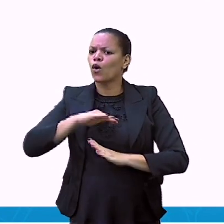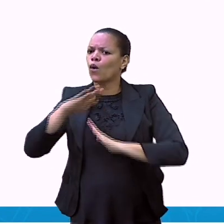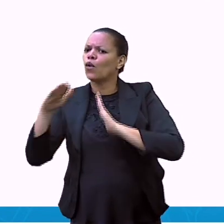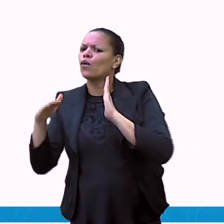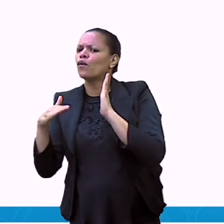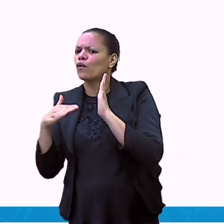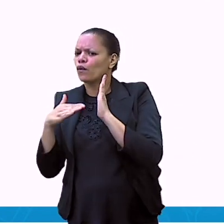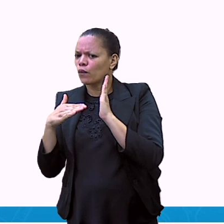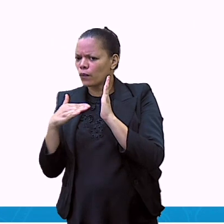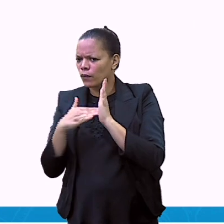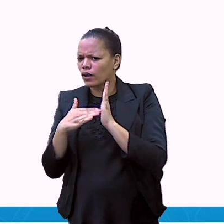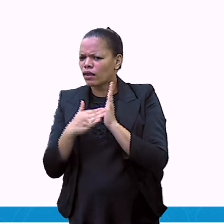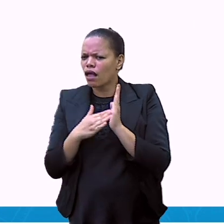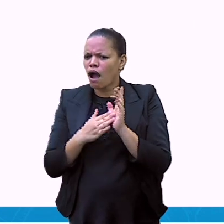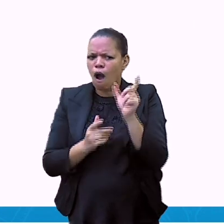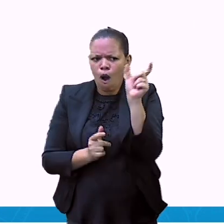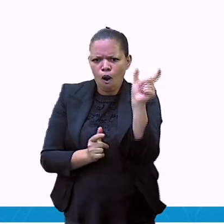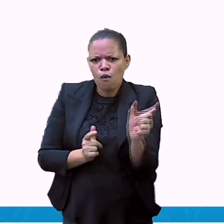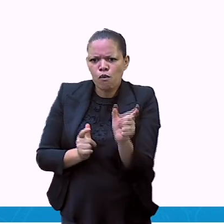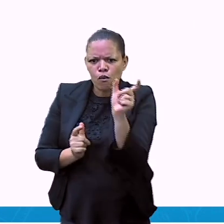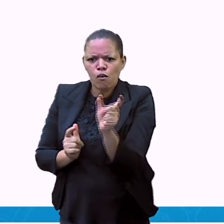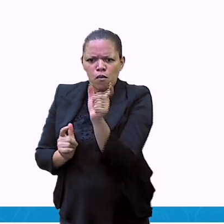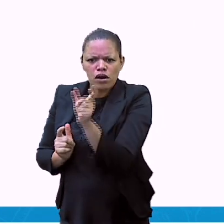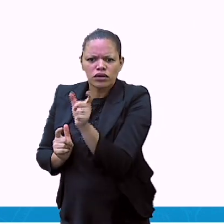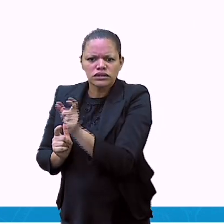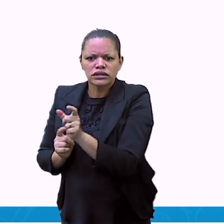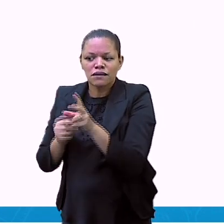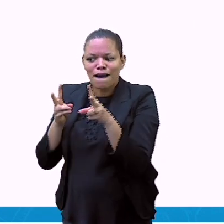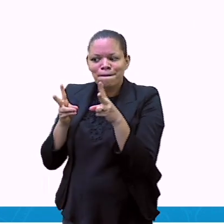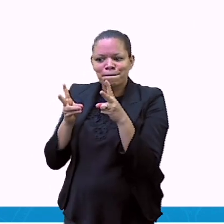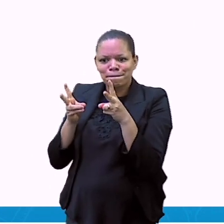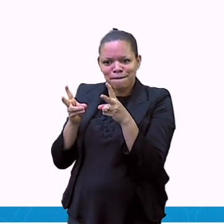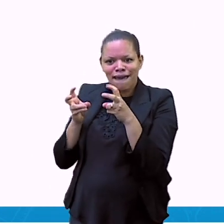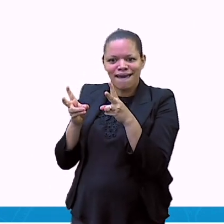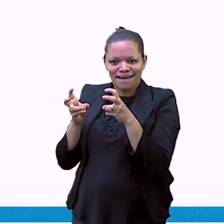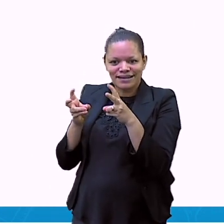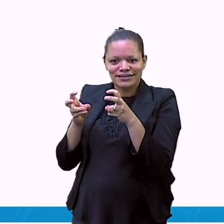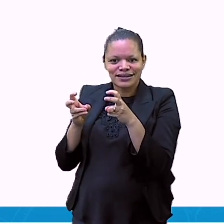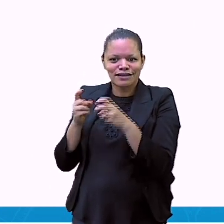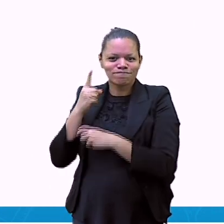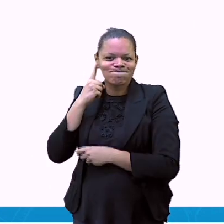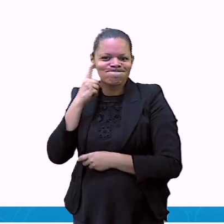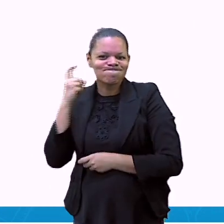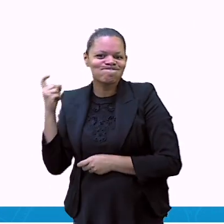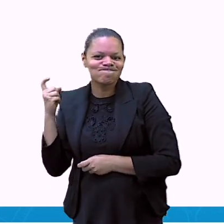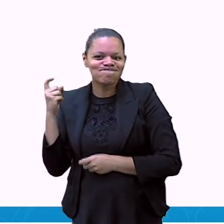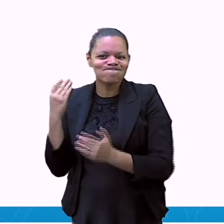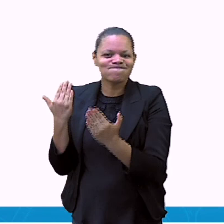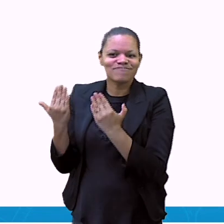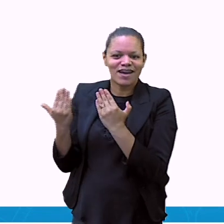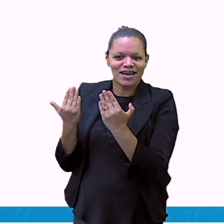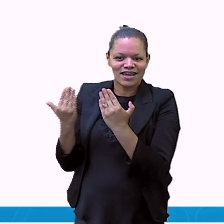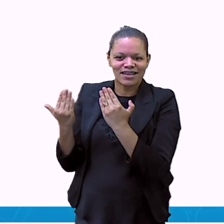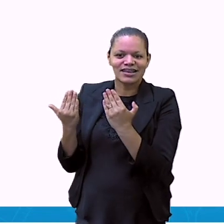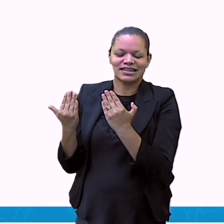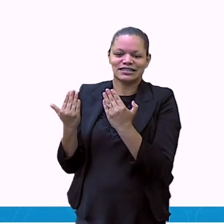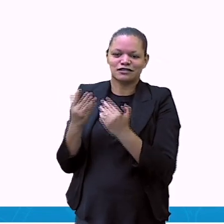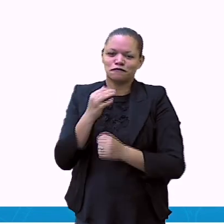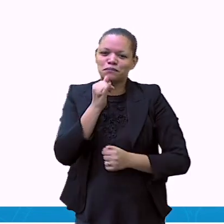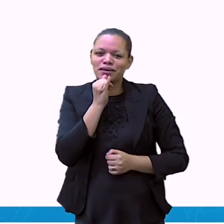som parecido com o outro. E aí no poema nós tínhamos voador com a